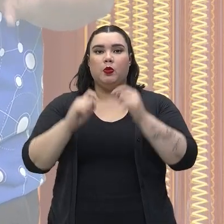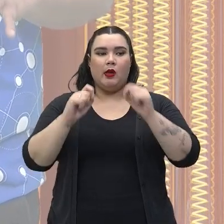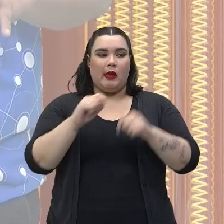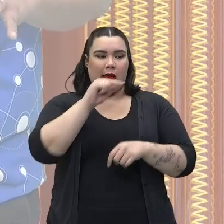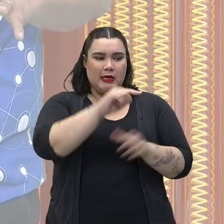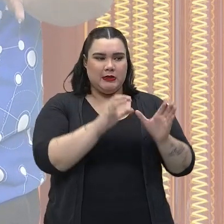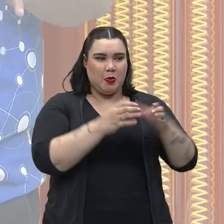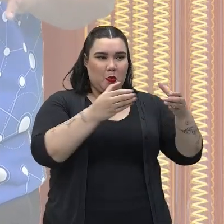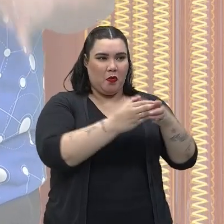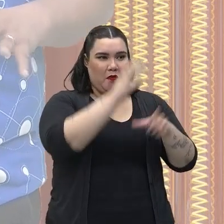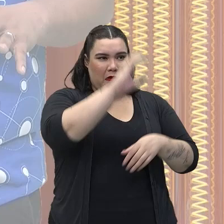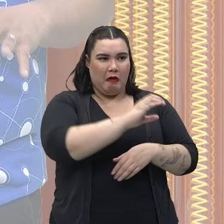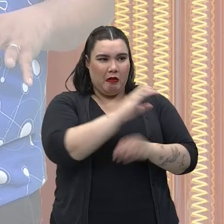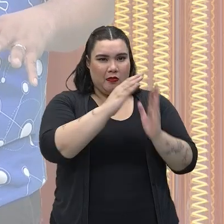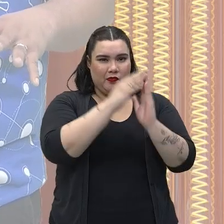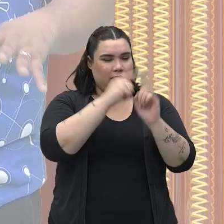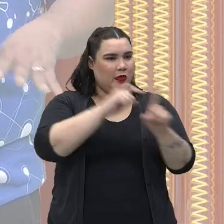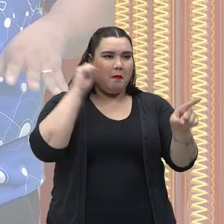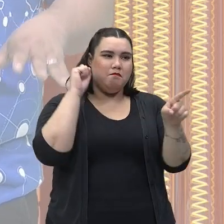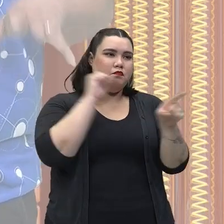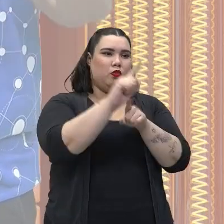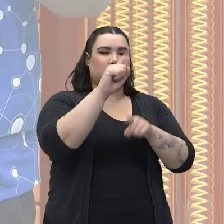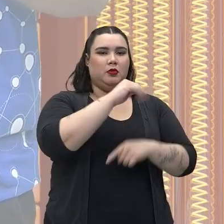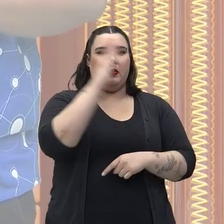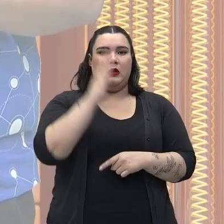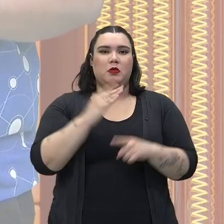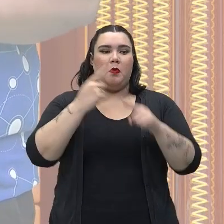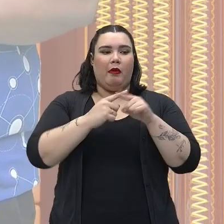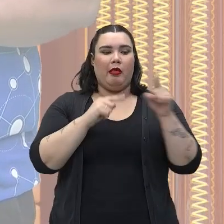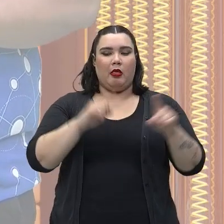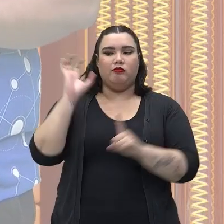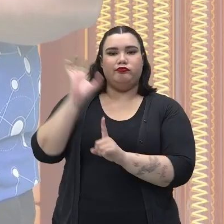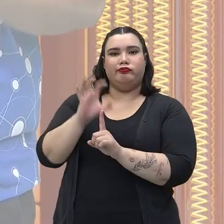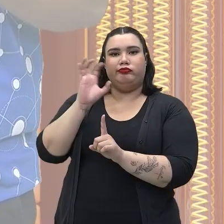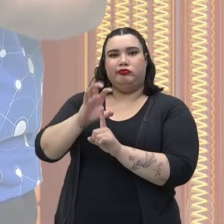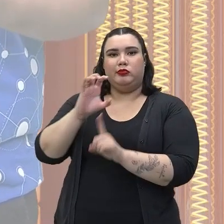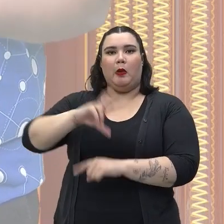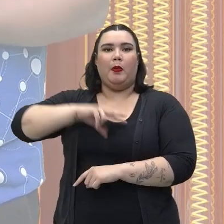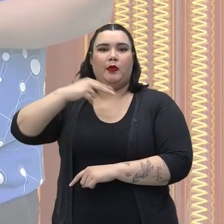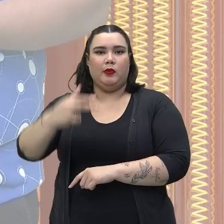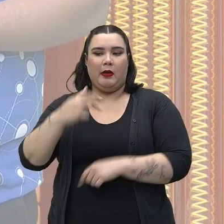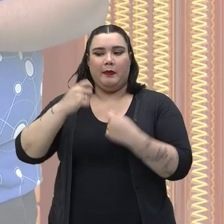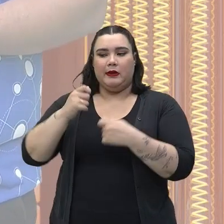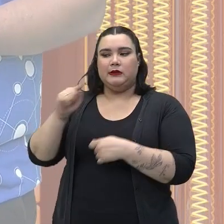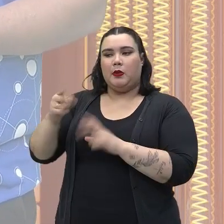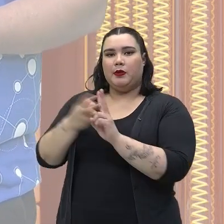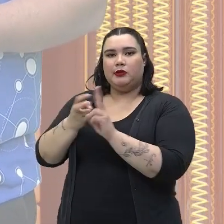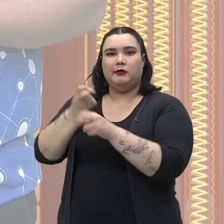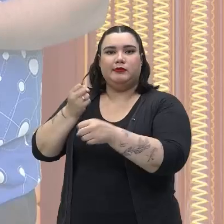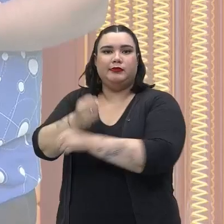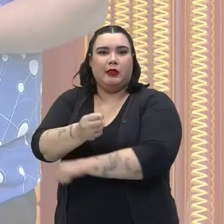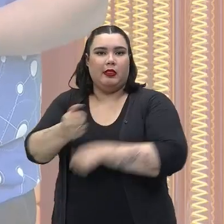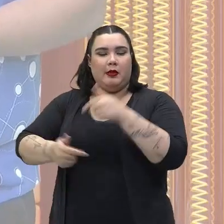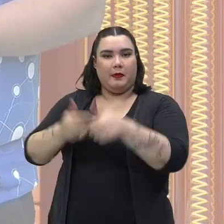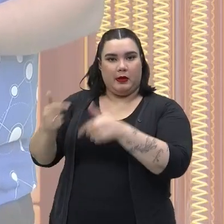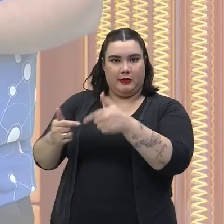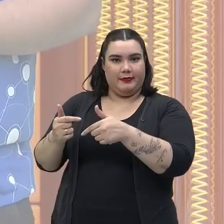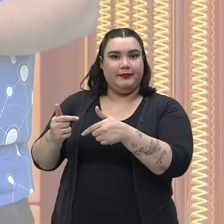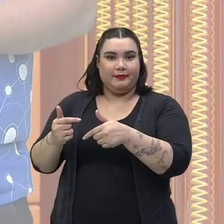Para diminuir a influência que a Igreja Católica tinha dentro da colônia portuguesa, que era o Brasil naquele momento.